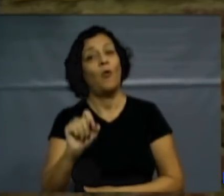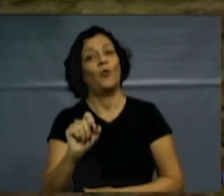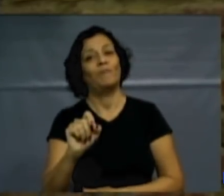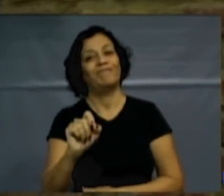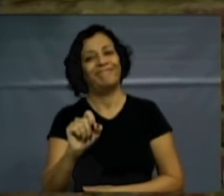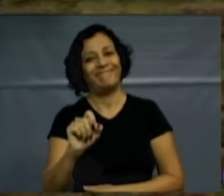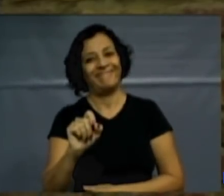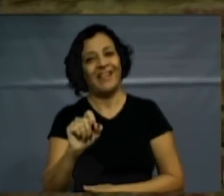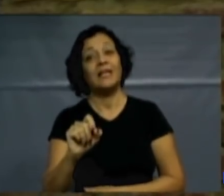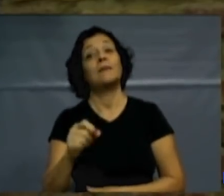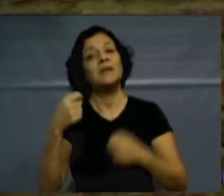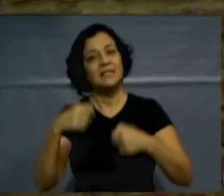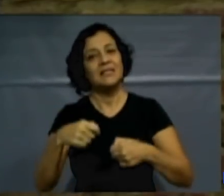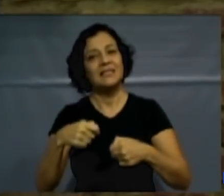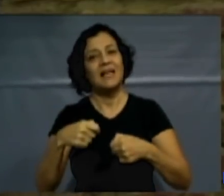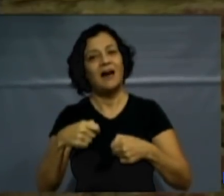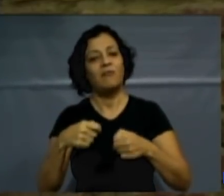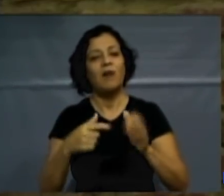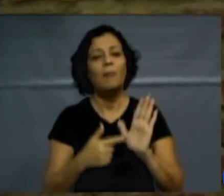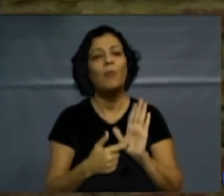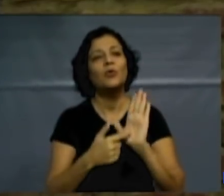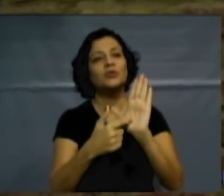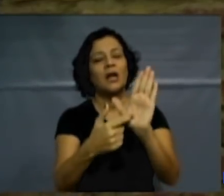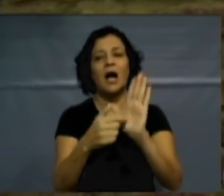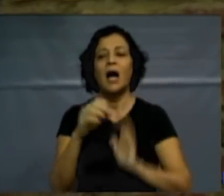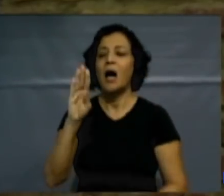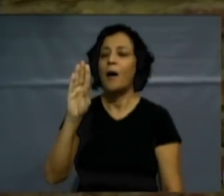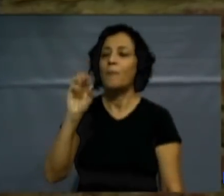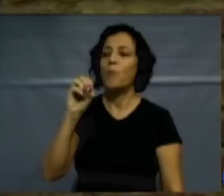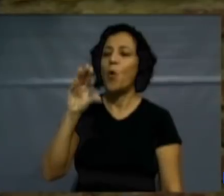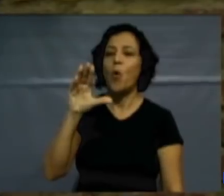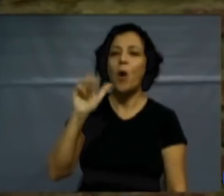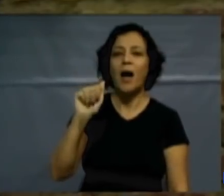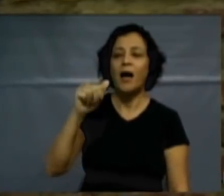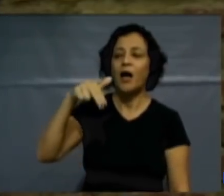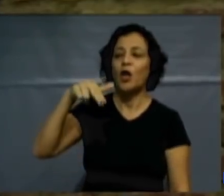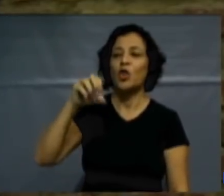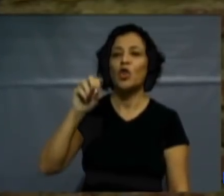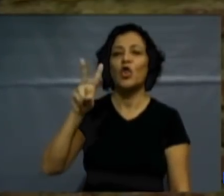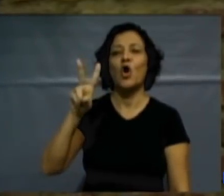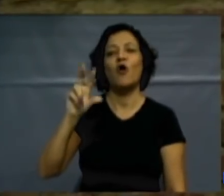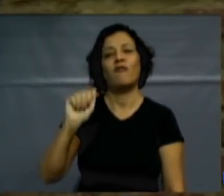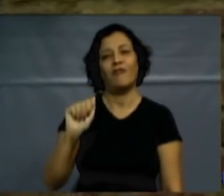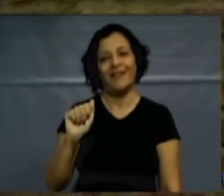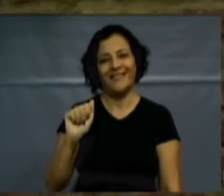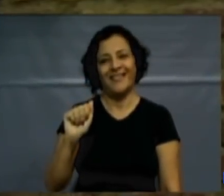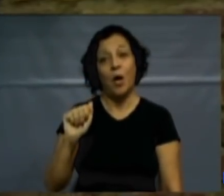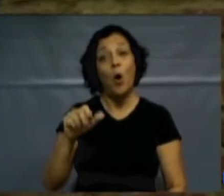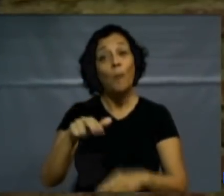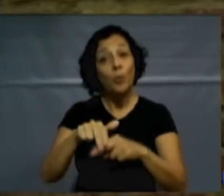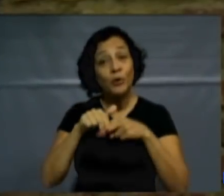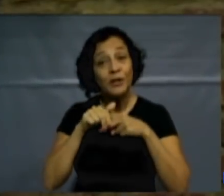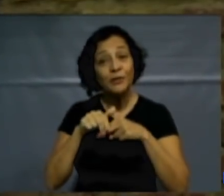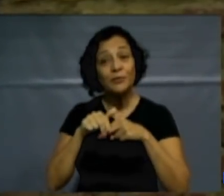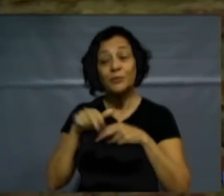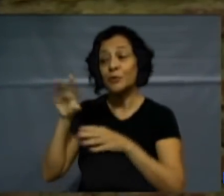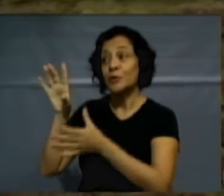a boa nova aos gentios. Por isso, Paulo foi o vaso escolhido,